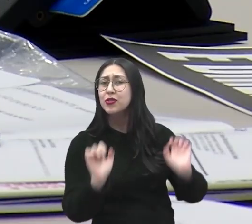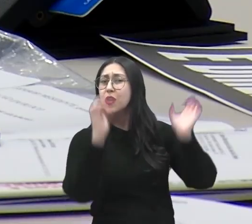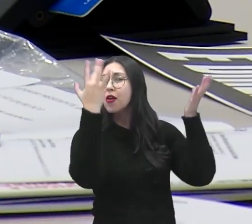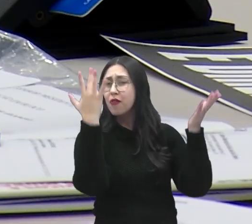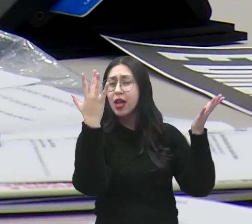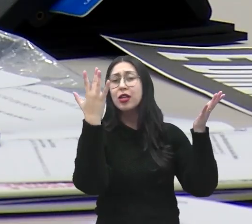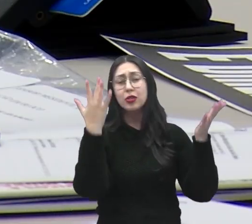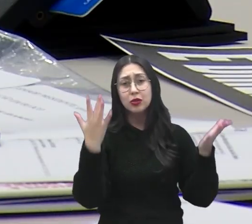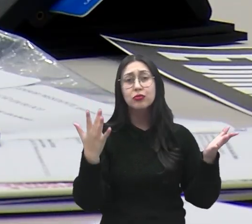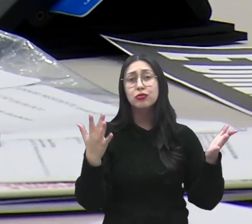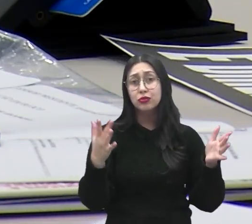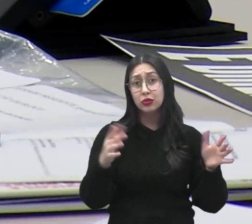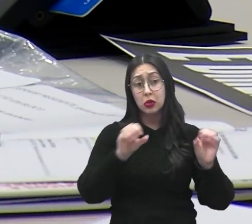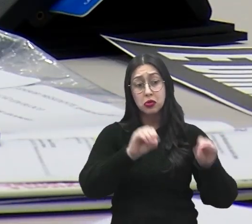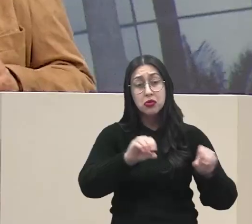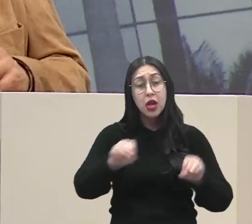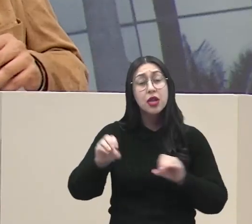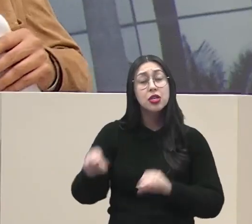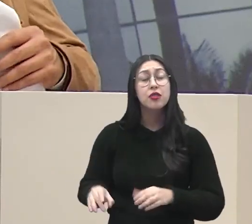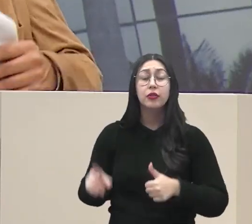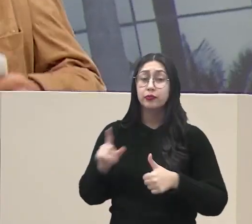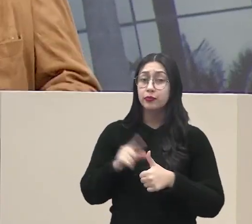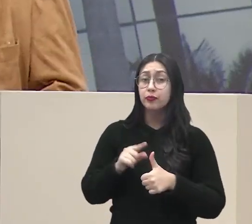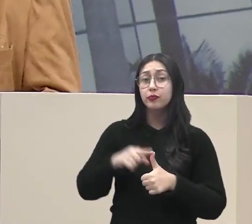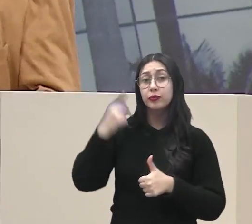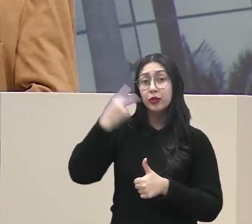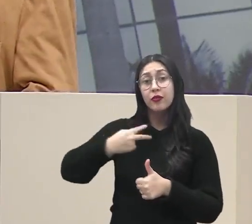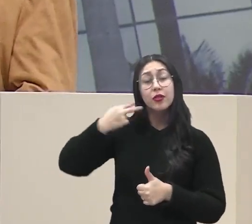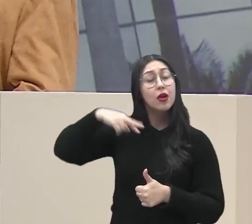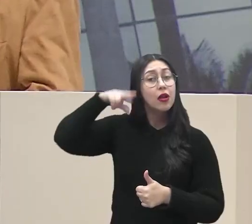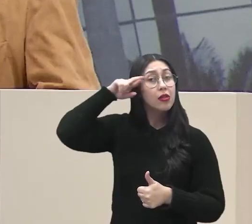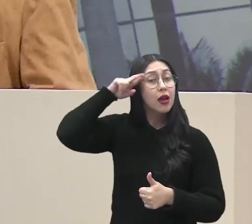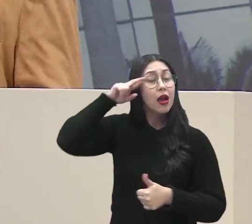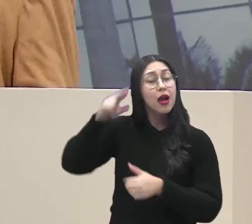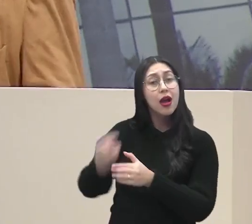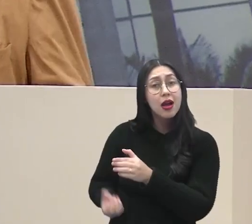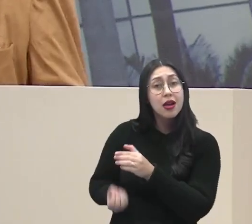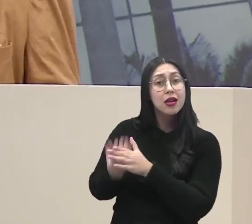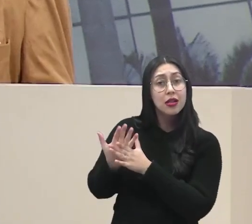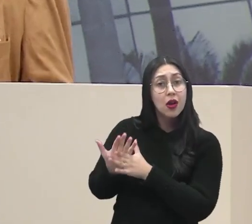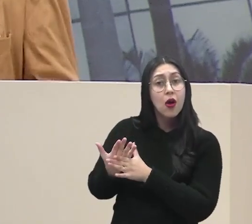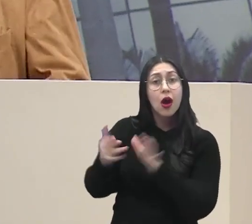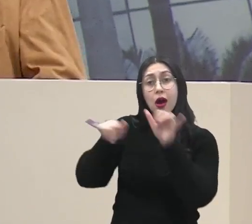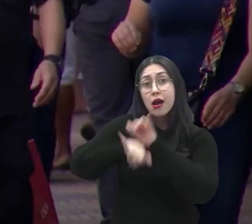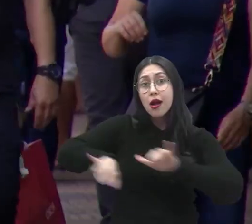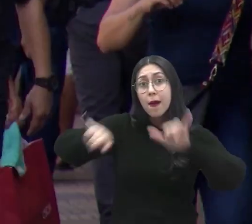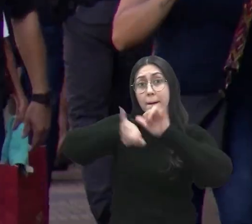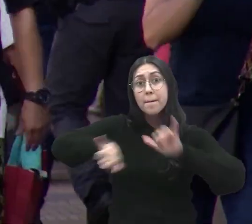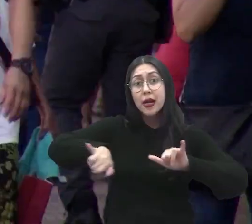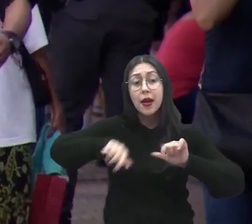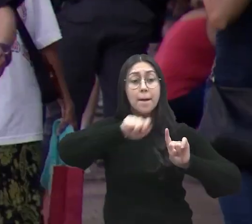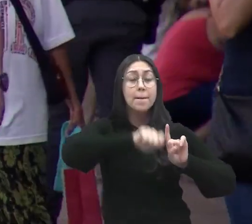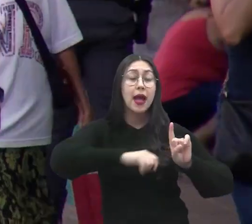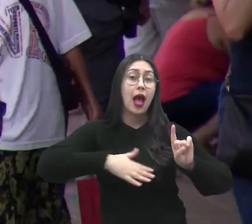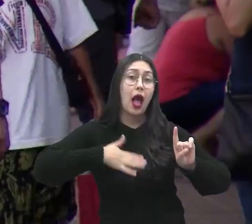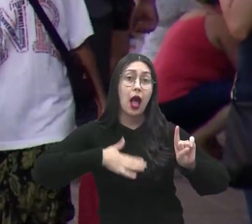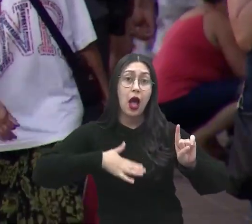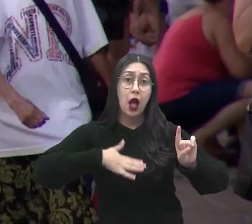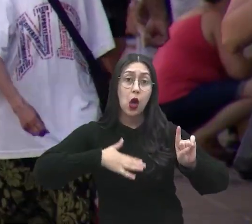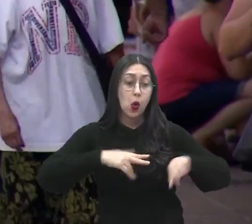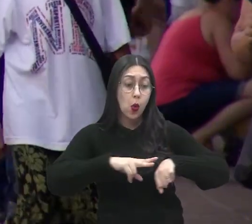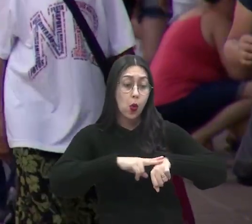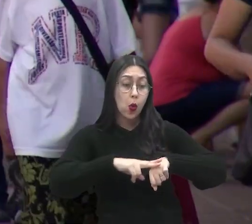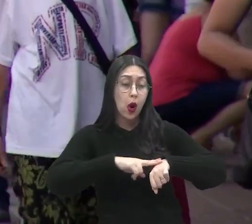e educativos. O primeiro, de autoria do vereador Rogério da Acazem, institui na cidade a campanha Agosto